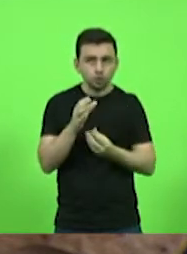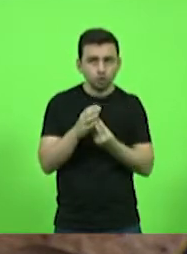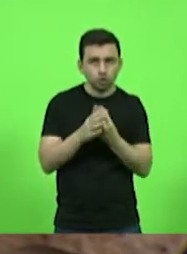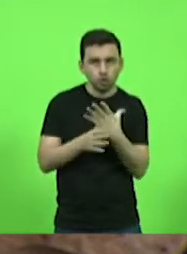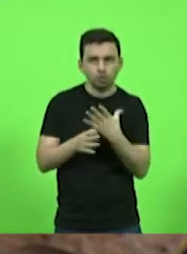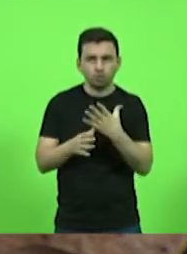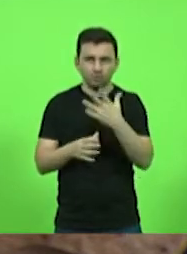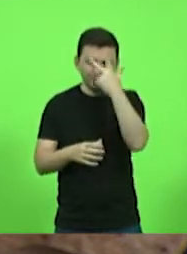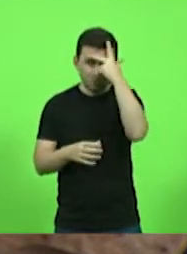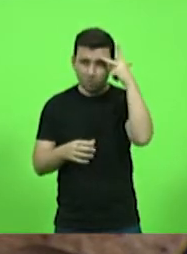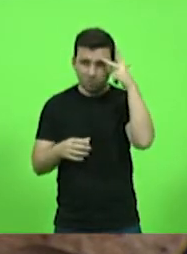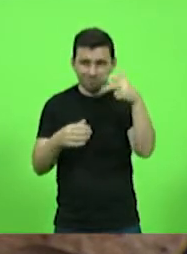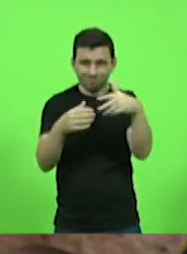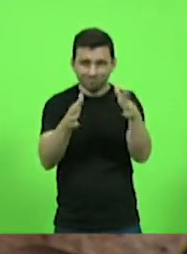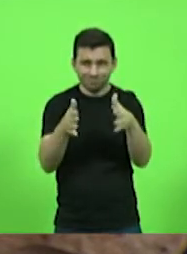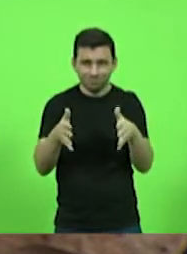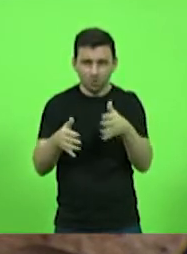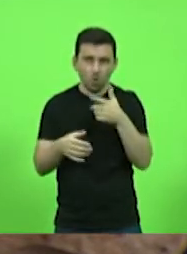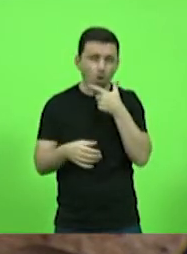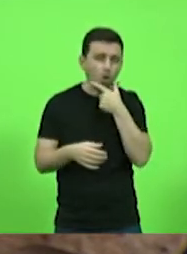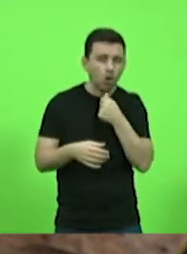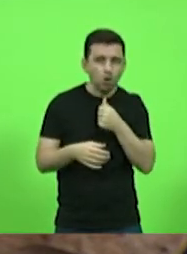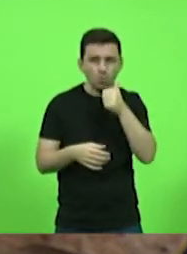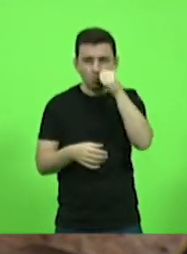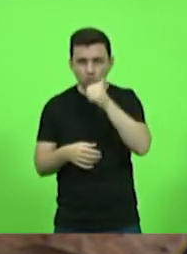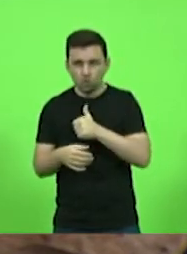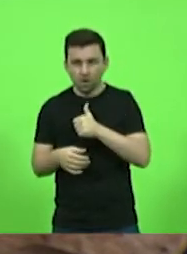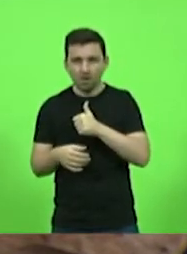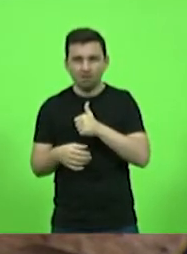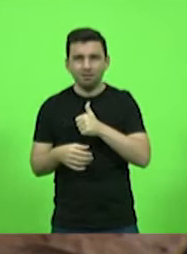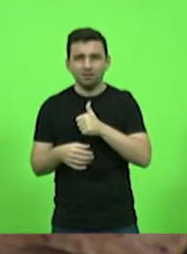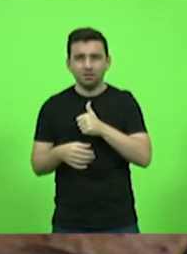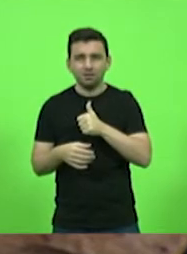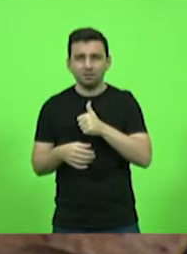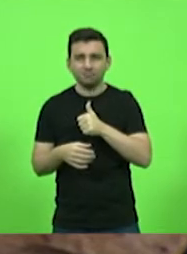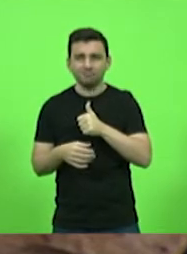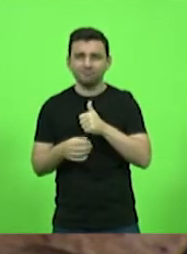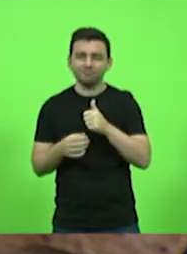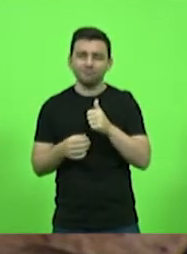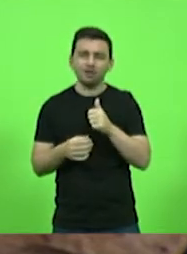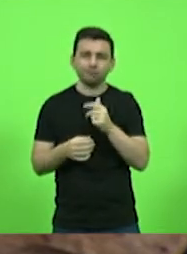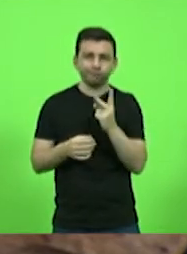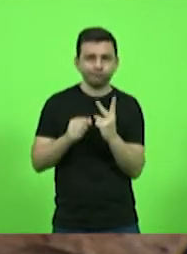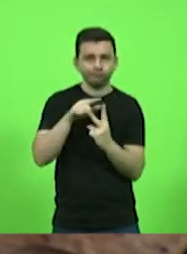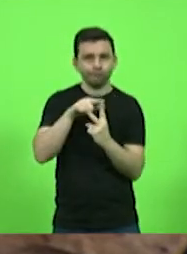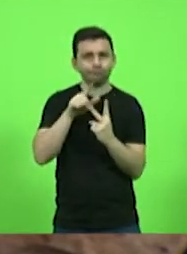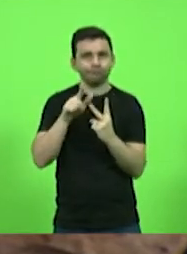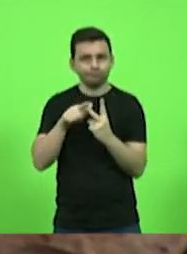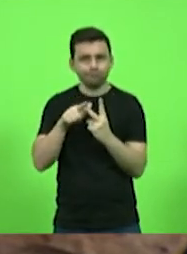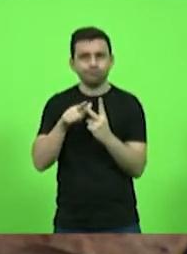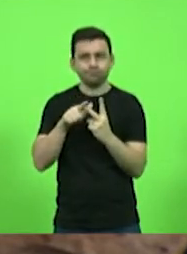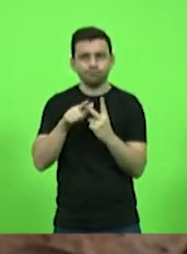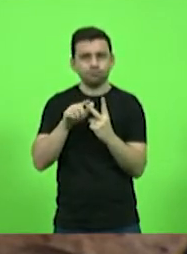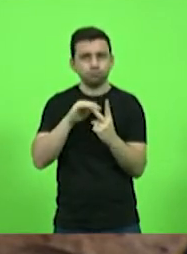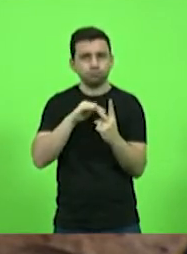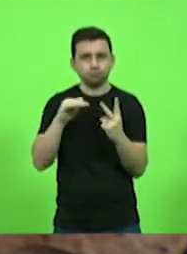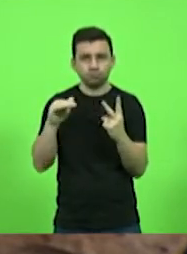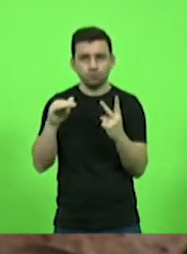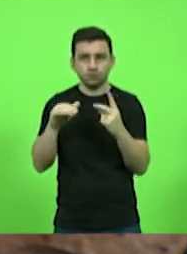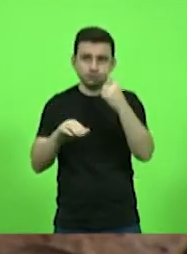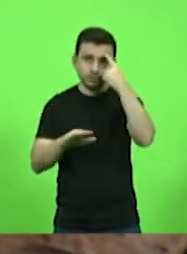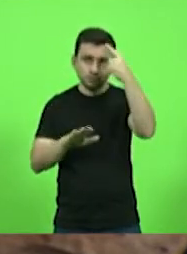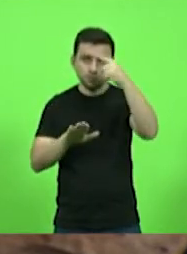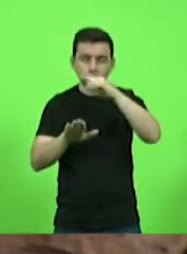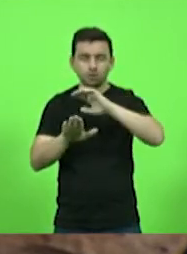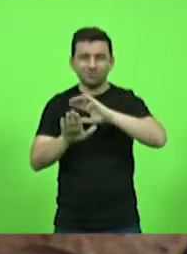humano, criou homem e mulher, macho e fêmea. A ideologia de gênero ensina